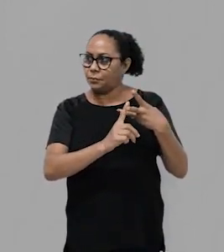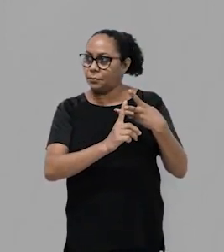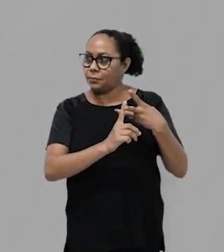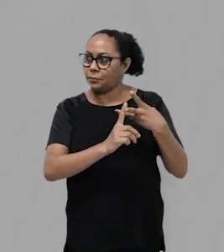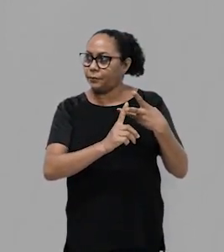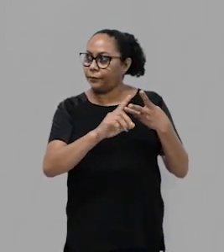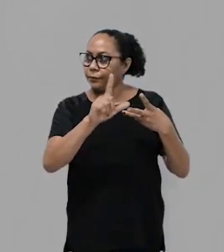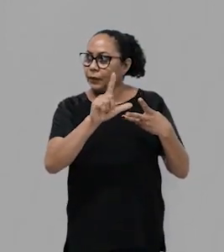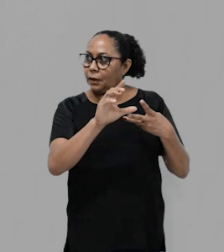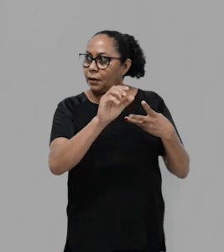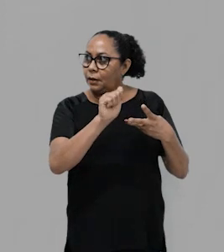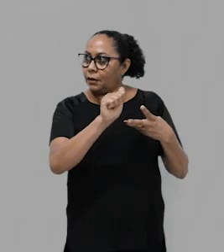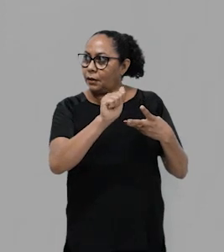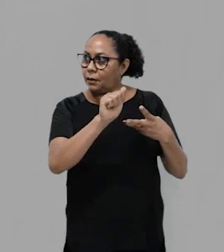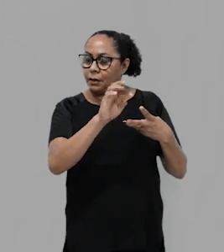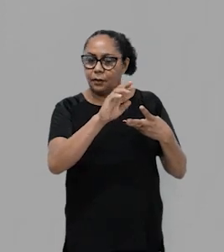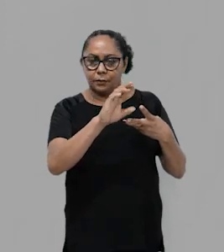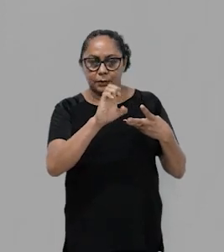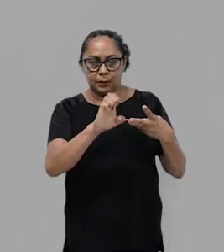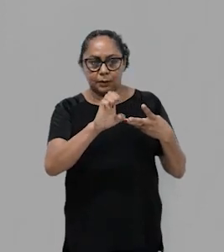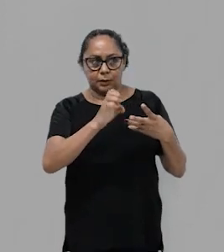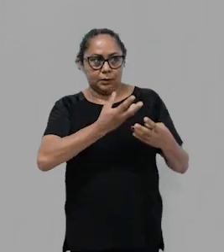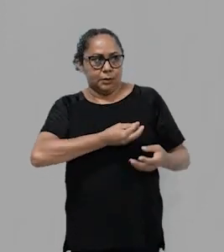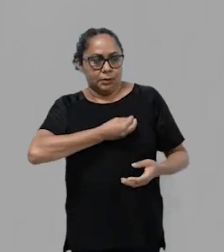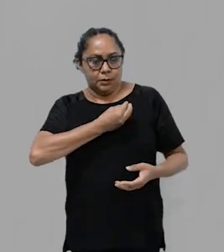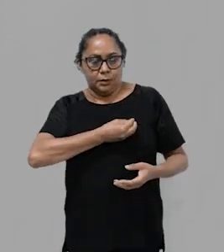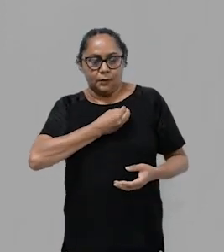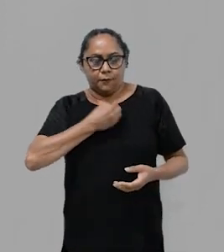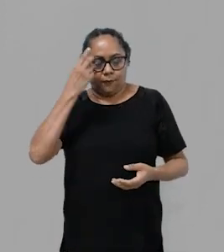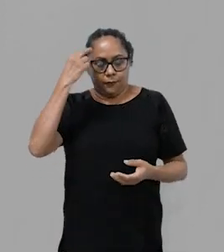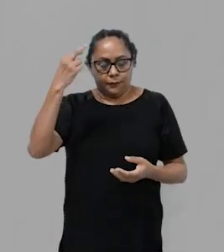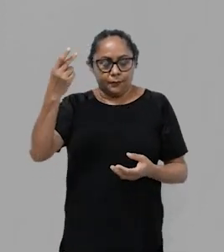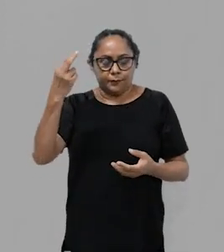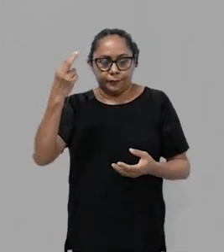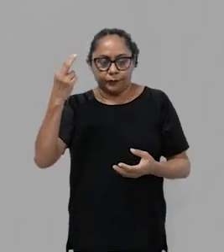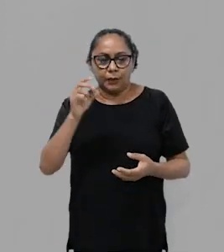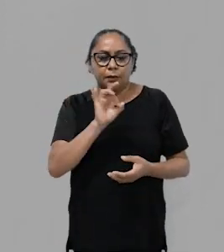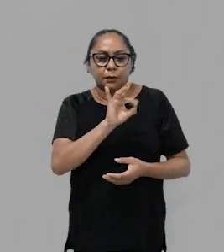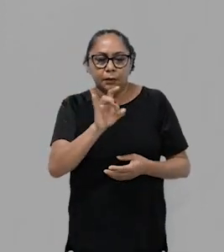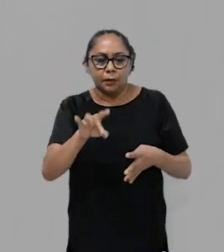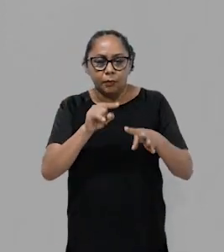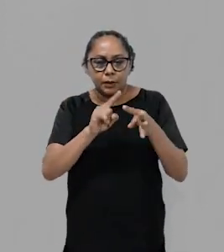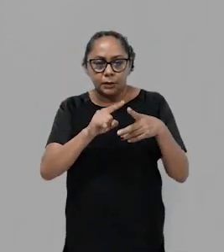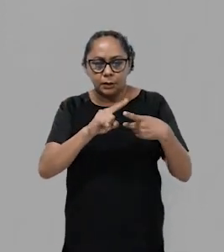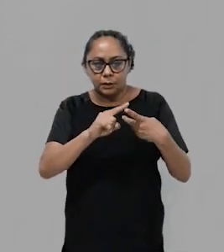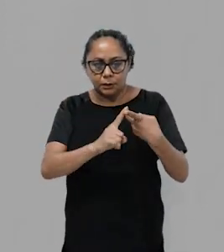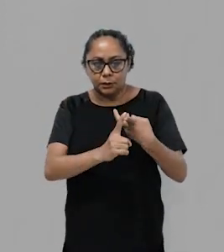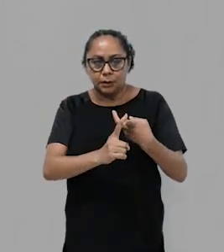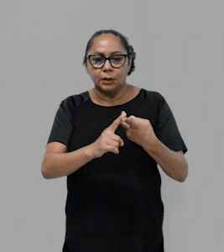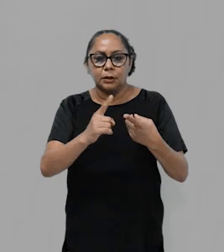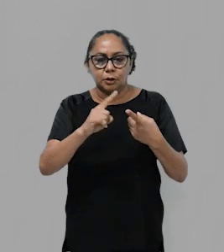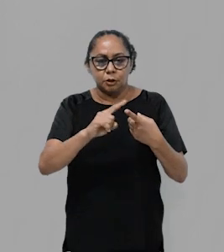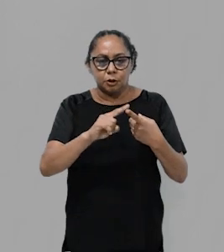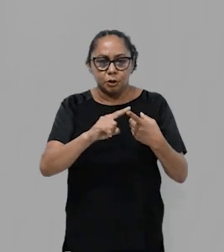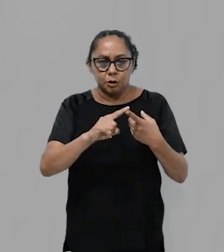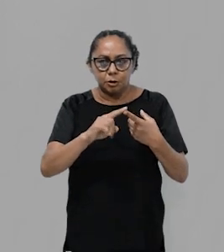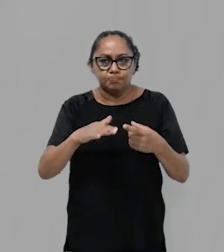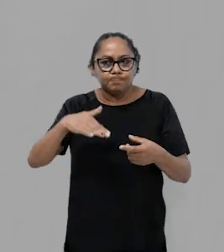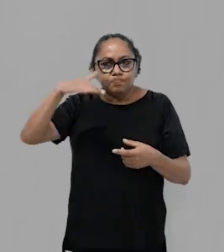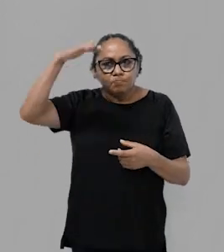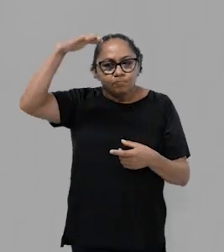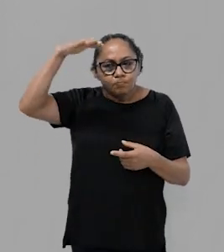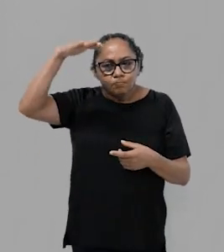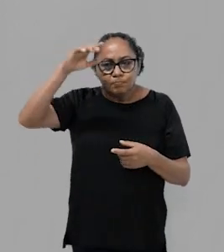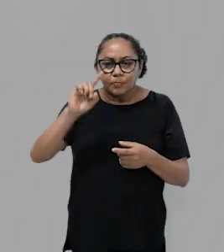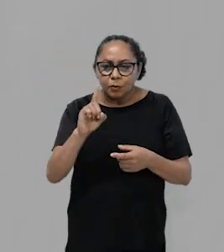começar pelo Lautrec. A história da vida de cada um deles é basicamente a obra. Lautrec, ele tinha 1,48 de altura. Até